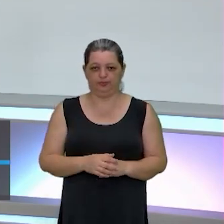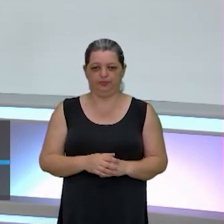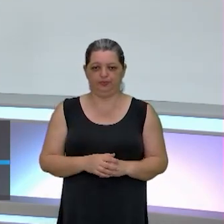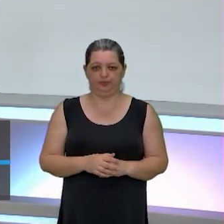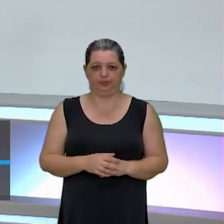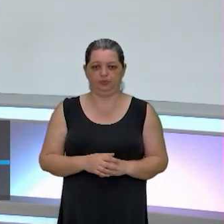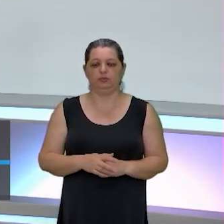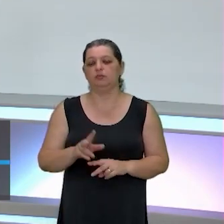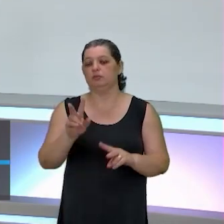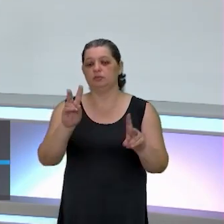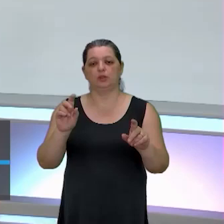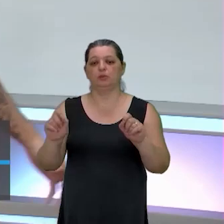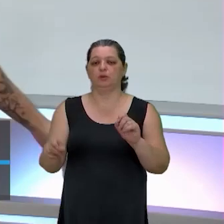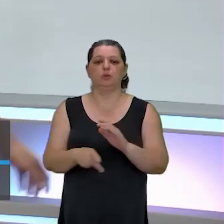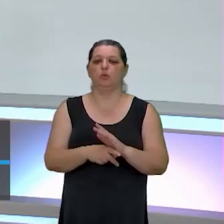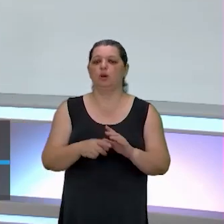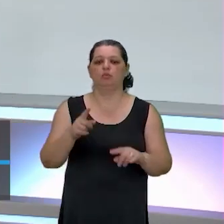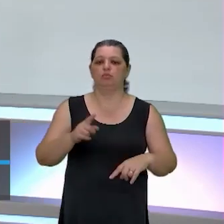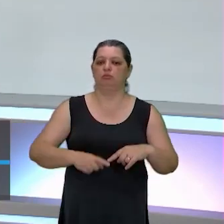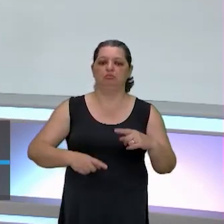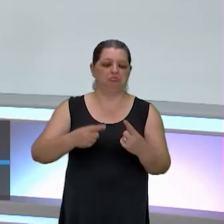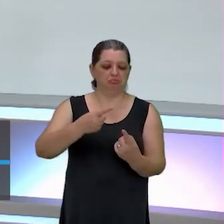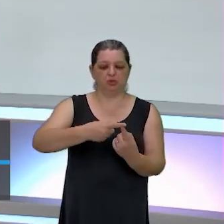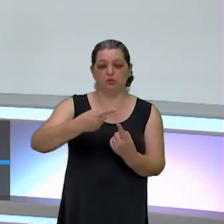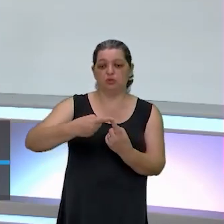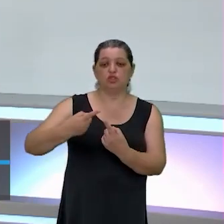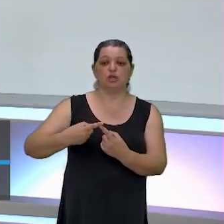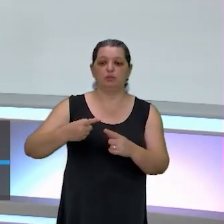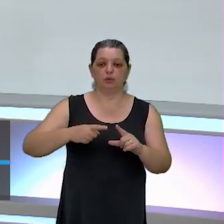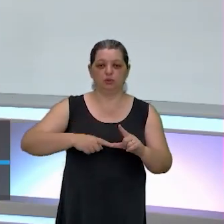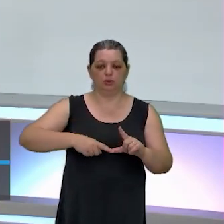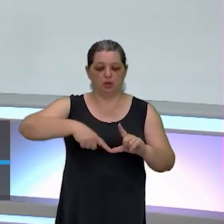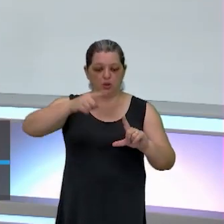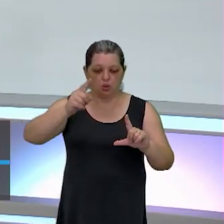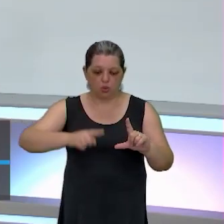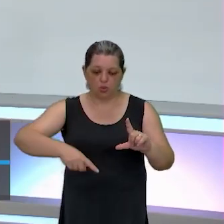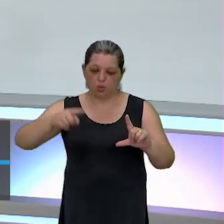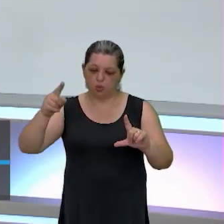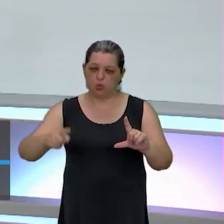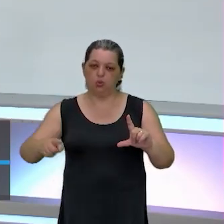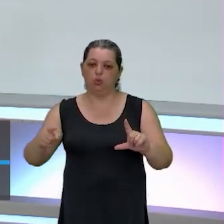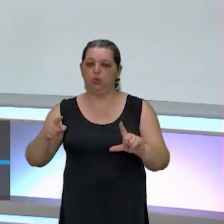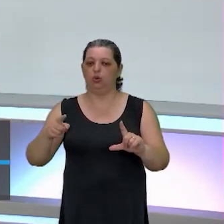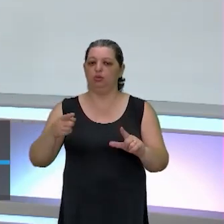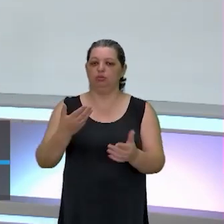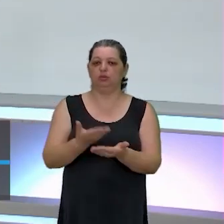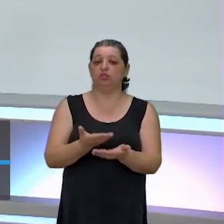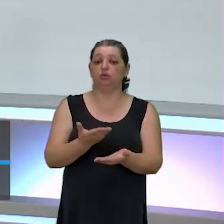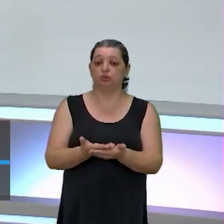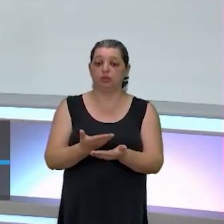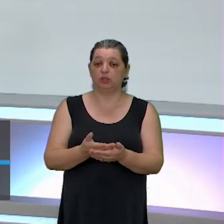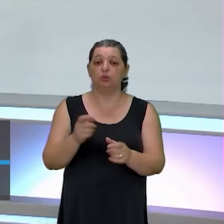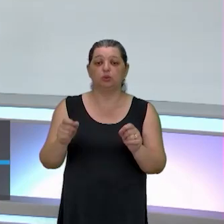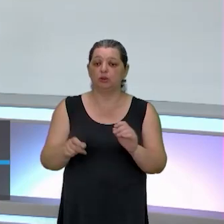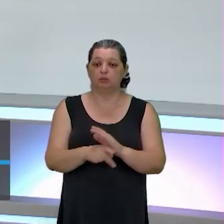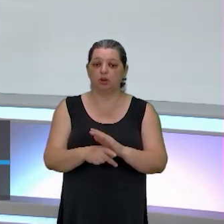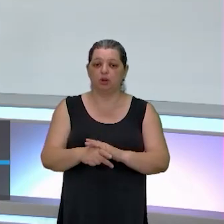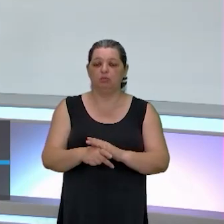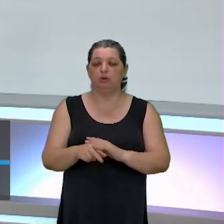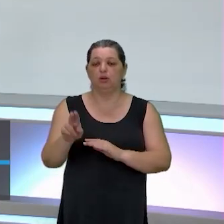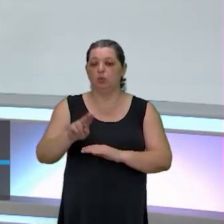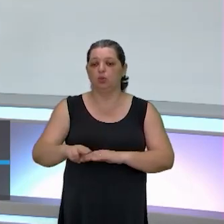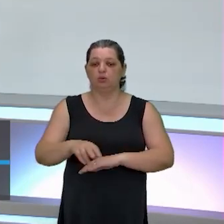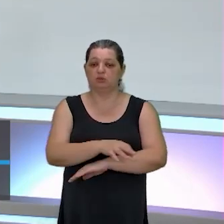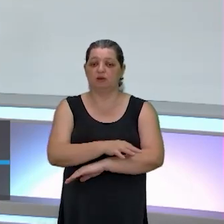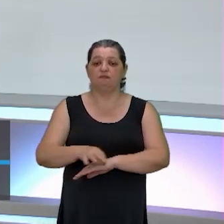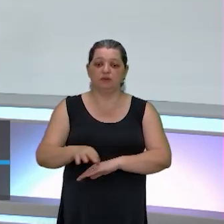sobre Qual é o tipo de onda que eu estou trabalhando que eu estou estudando Qual é o fenômeno físico